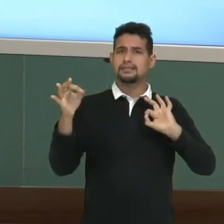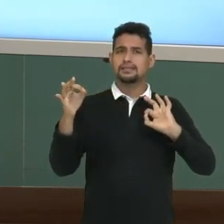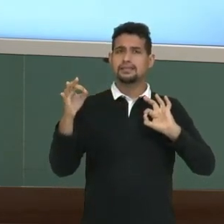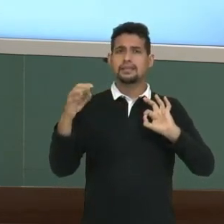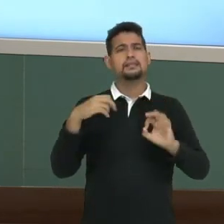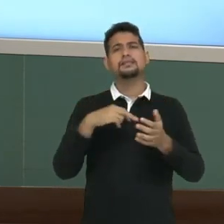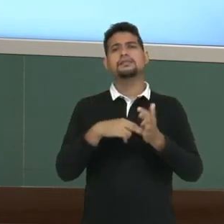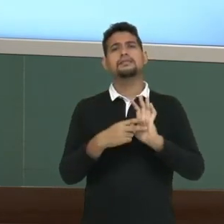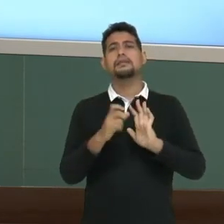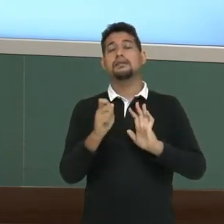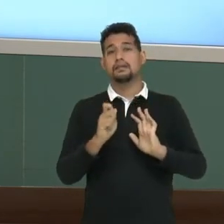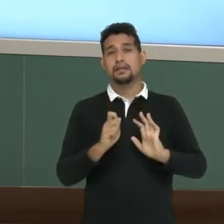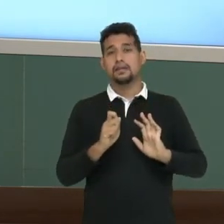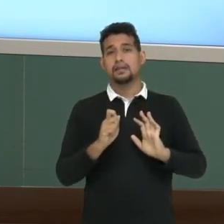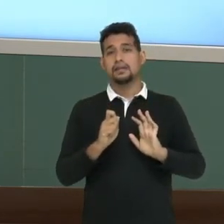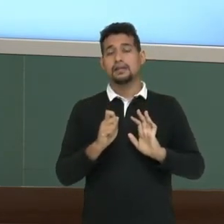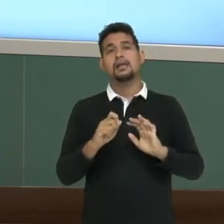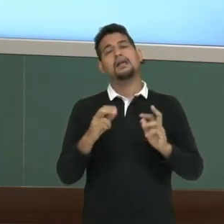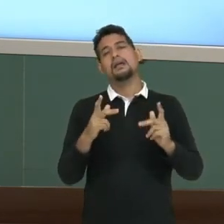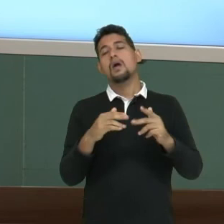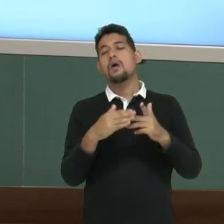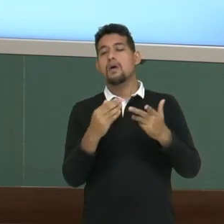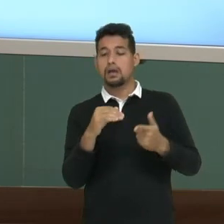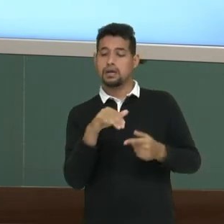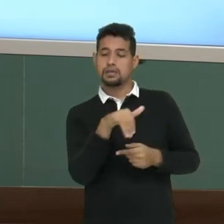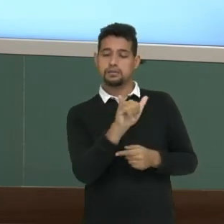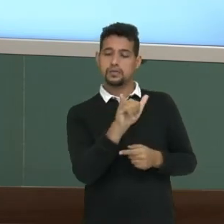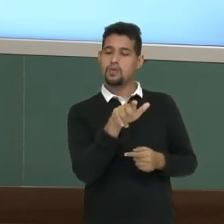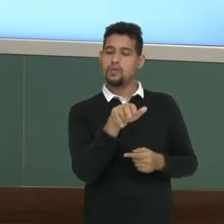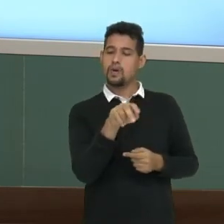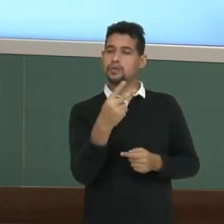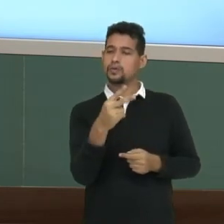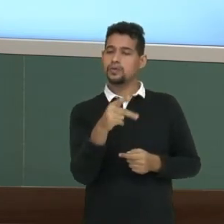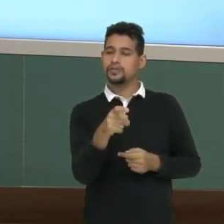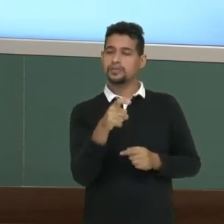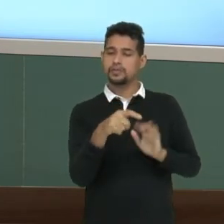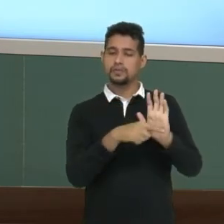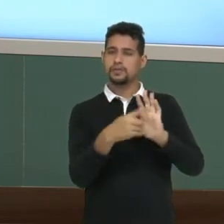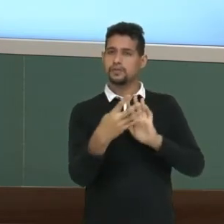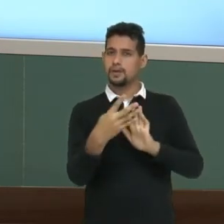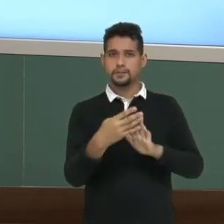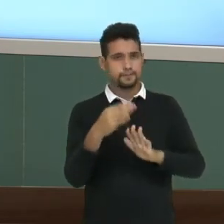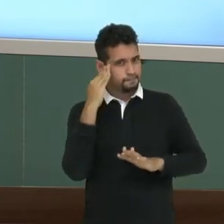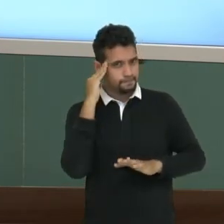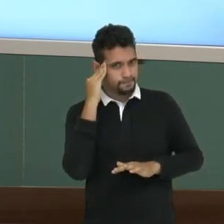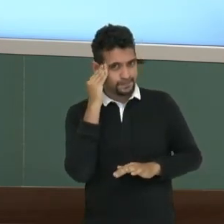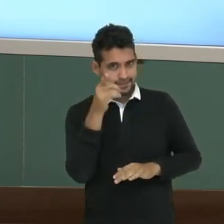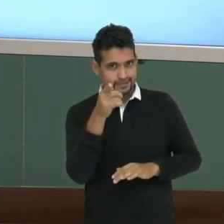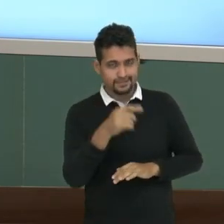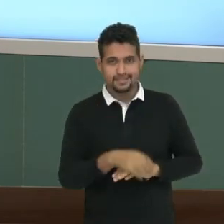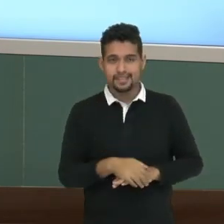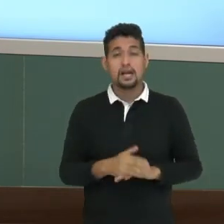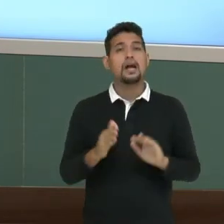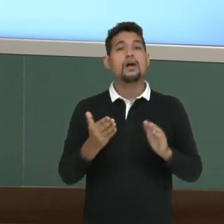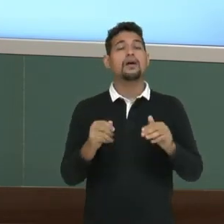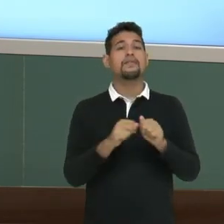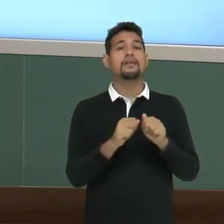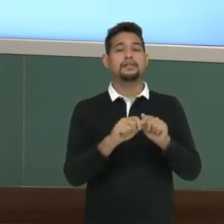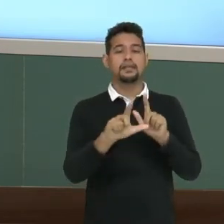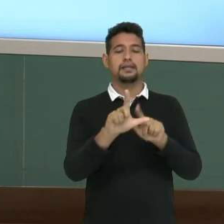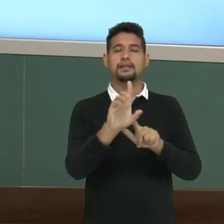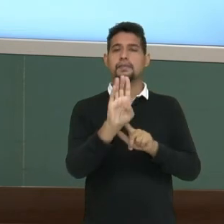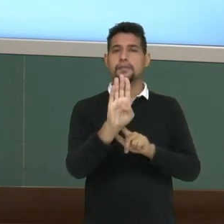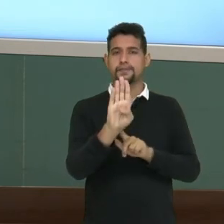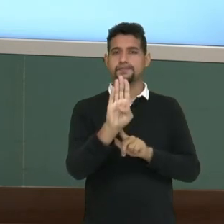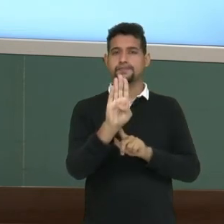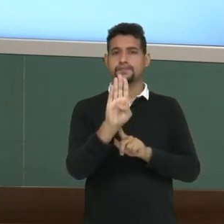ponto pertence à reta de equação y igual a 2x menos 4. Tranquilo, gente? Agora vamos para a letra B.